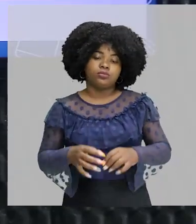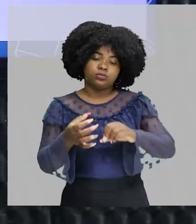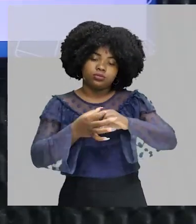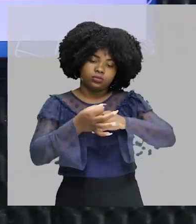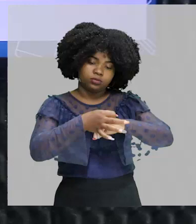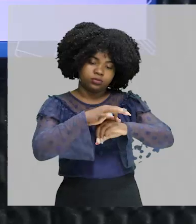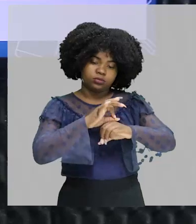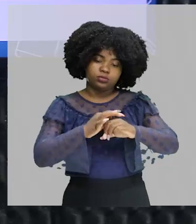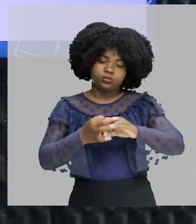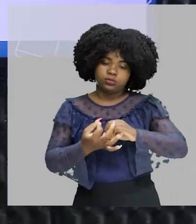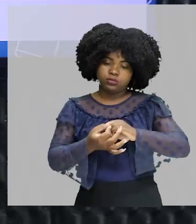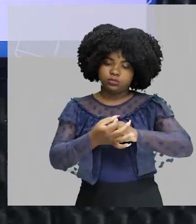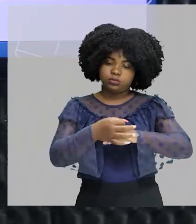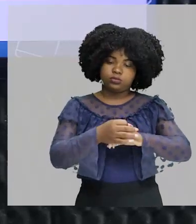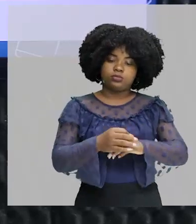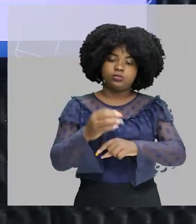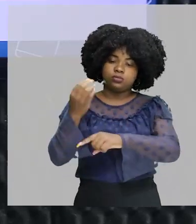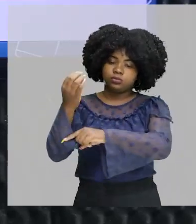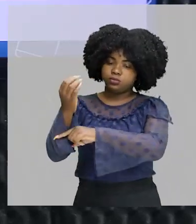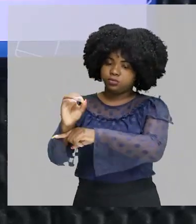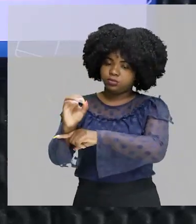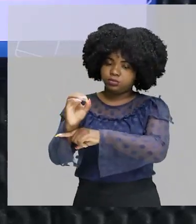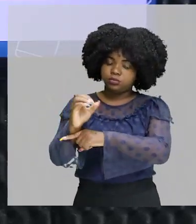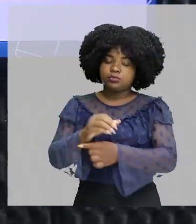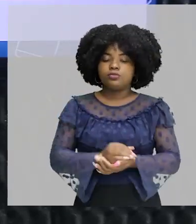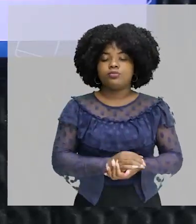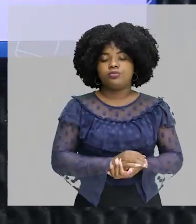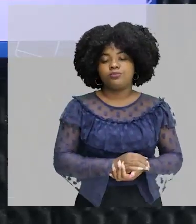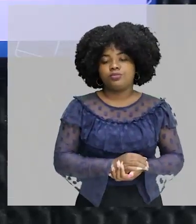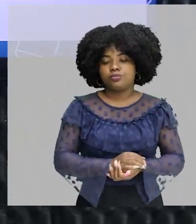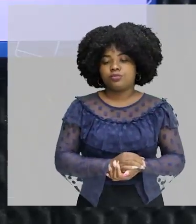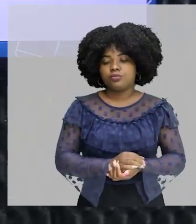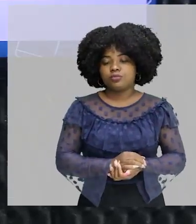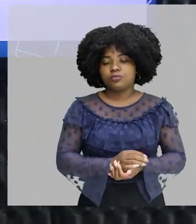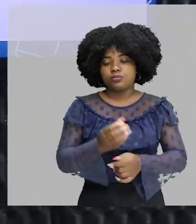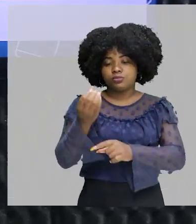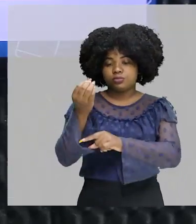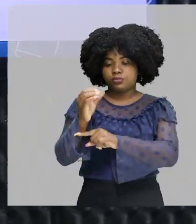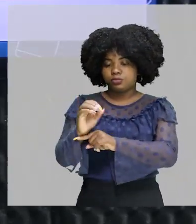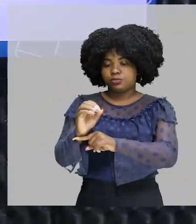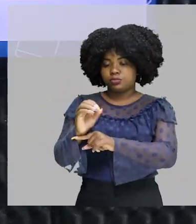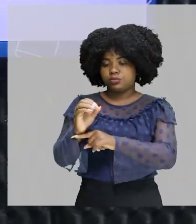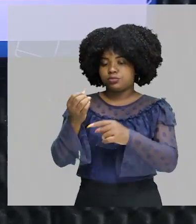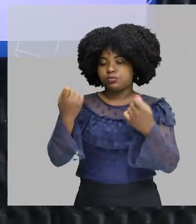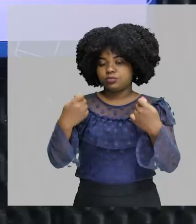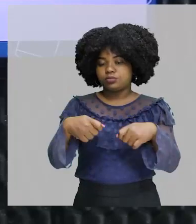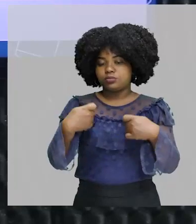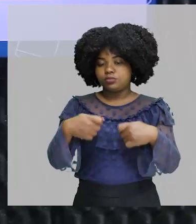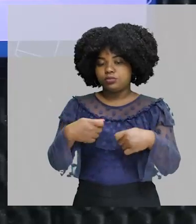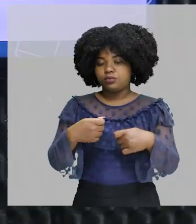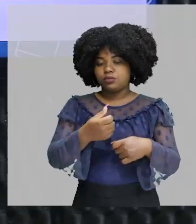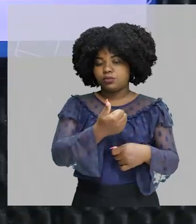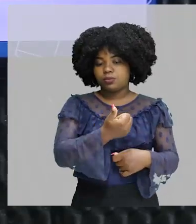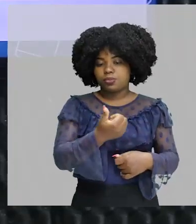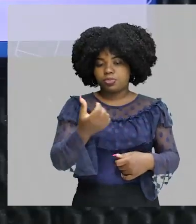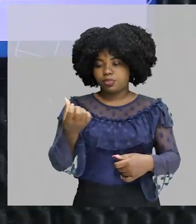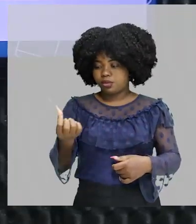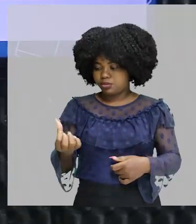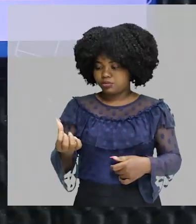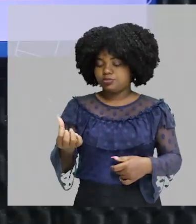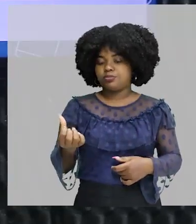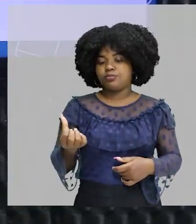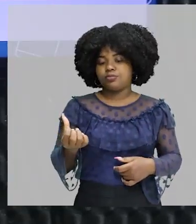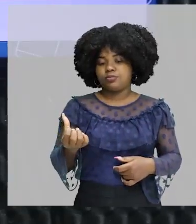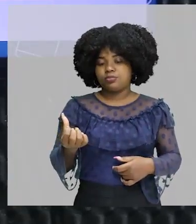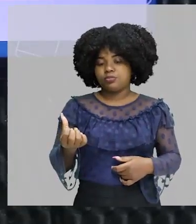átomo de oxigênio, o átomo de oxigênio ele vai precisar de 16